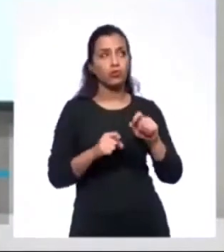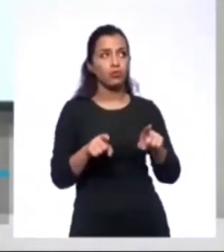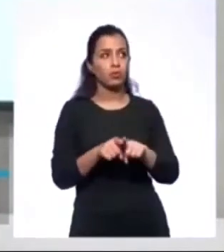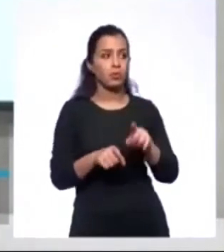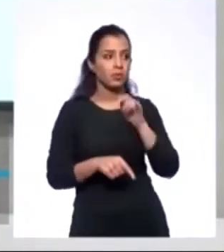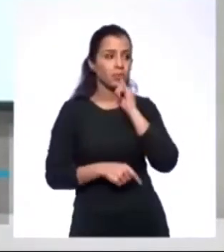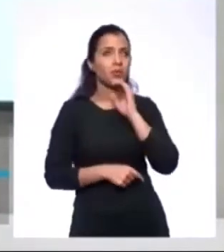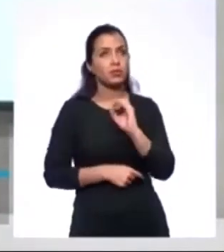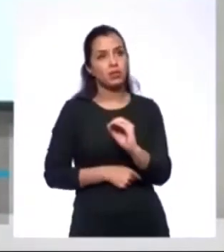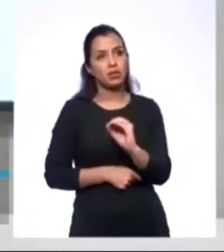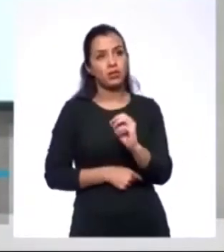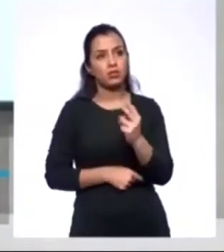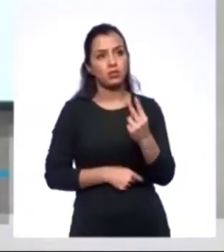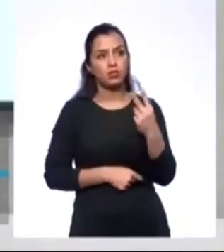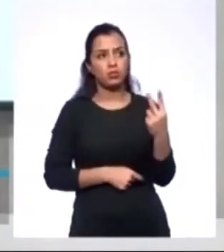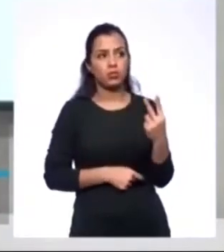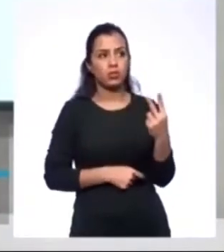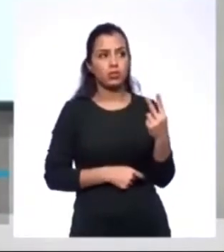exemplo